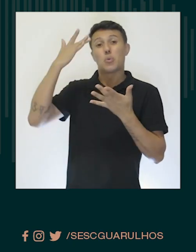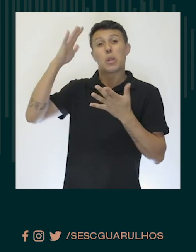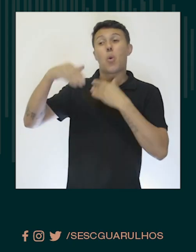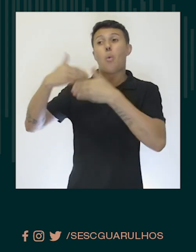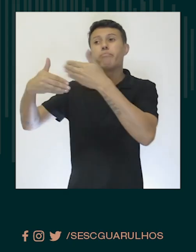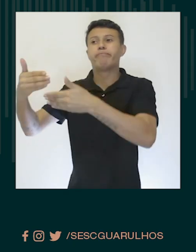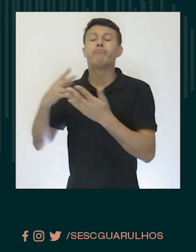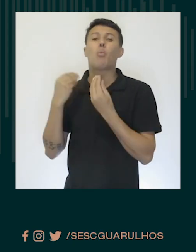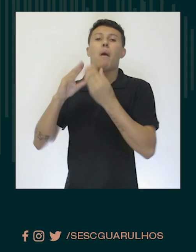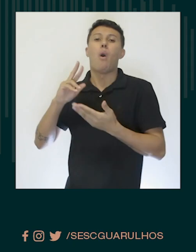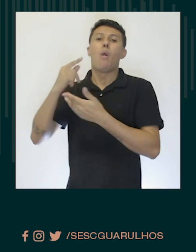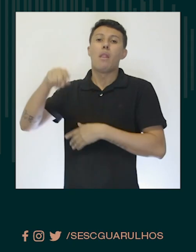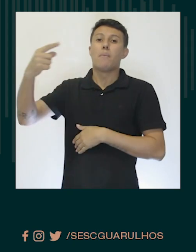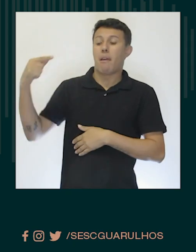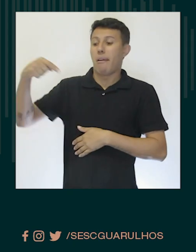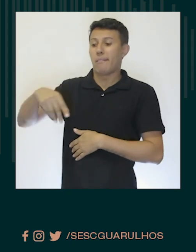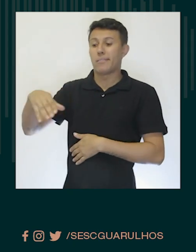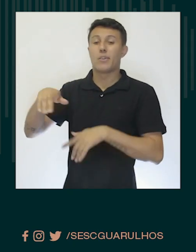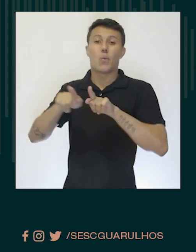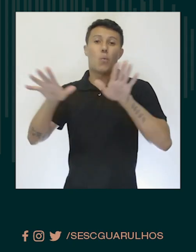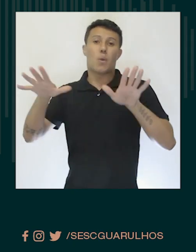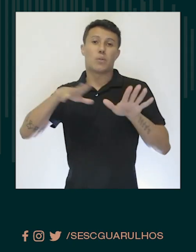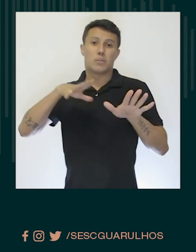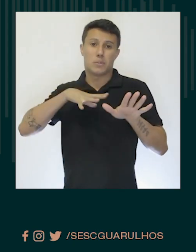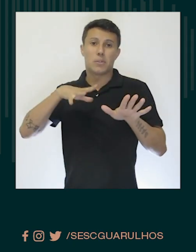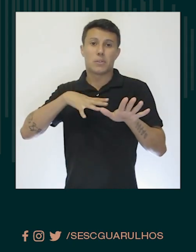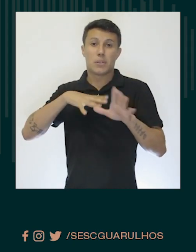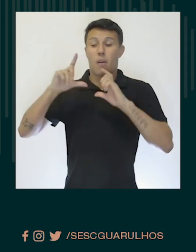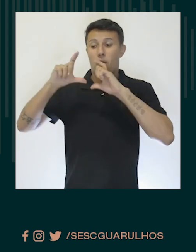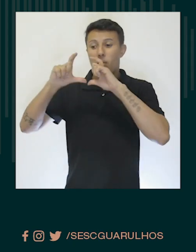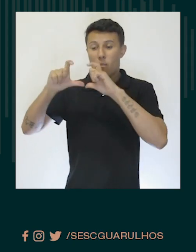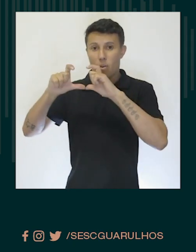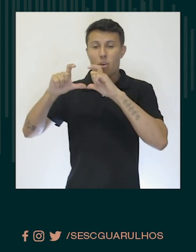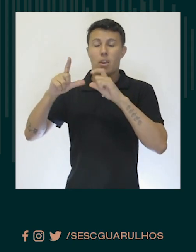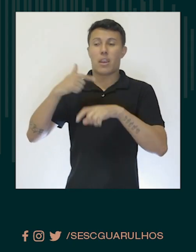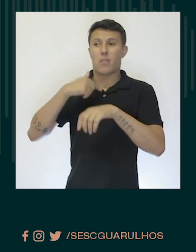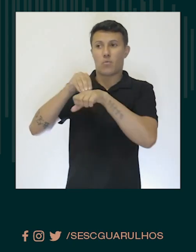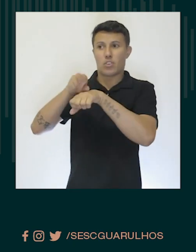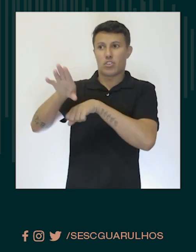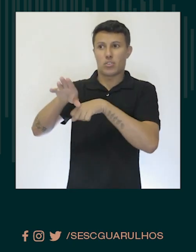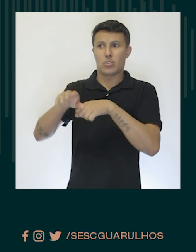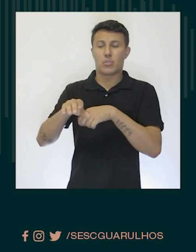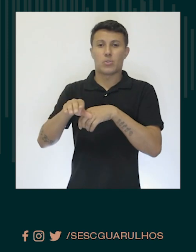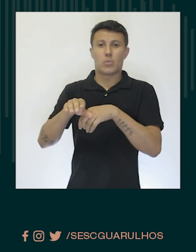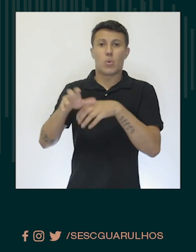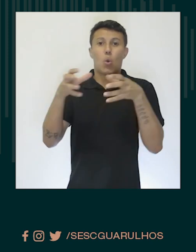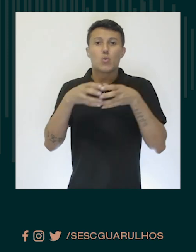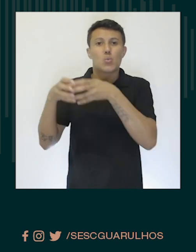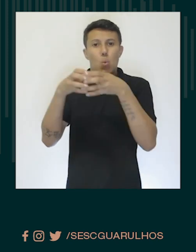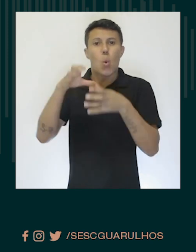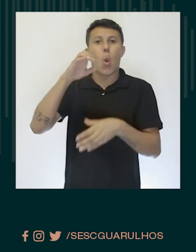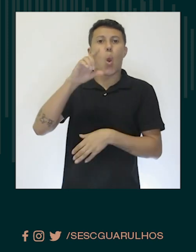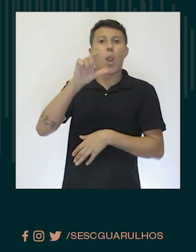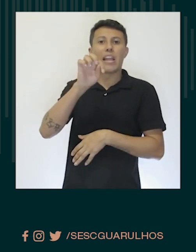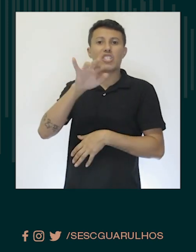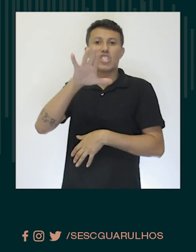cidade, para fotografia, eu vou indicar os coletivos que a gente tem, que acolhe quem está começando.